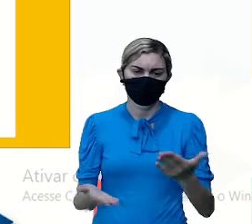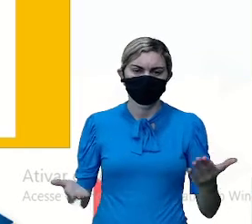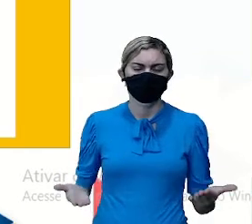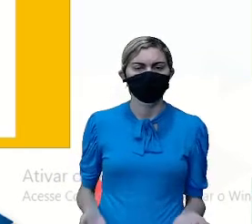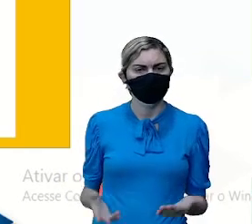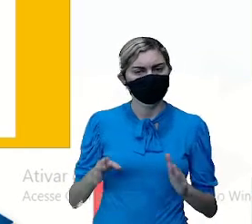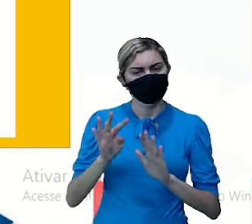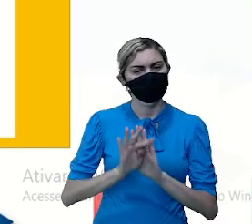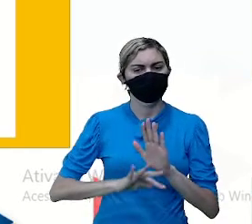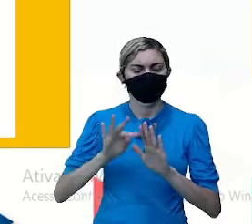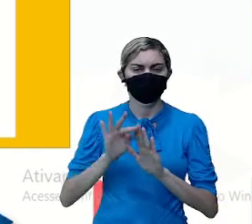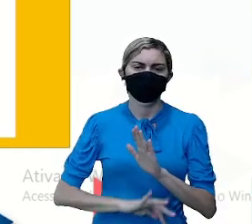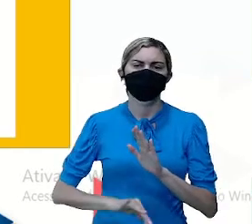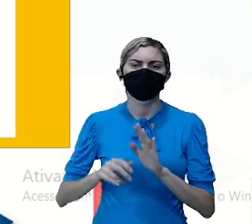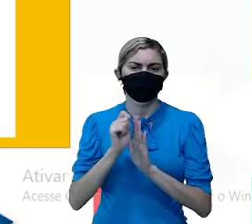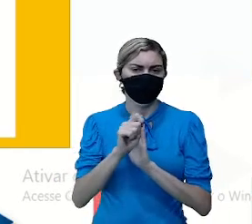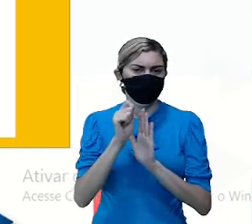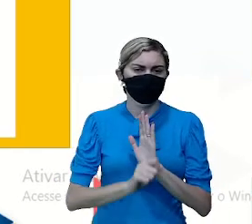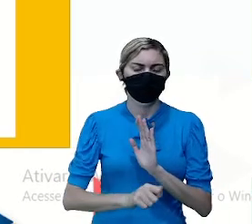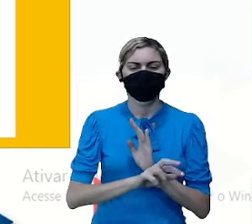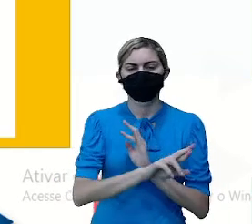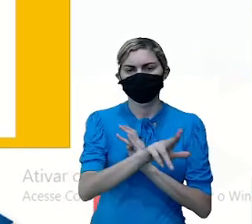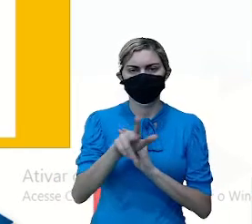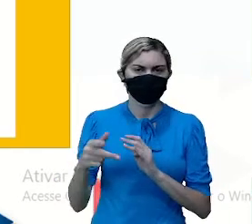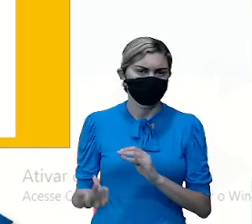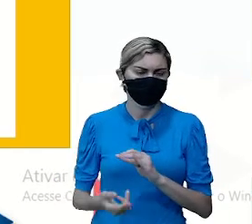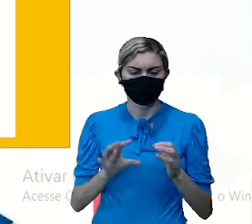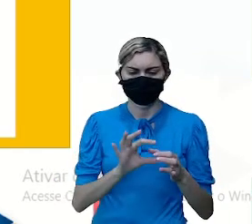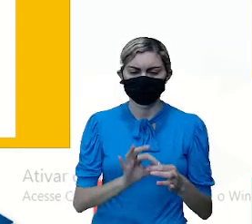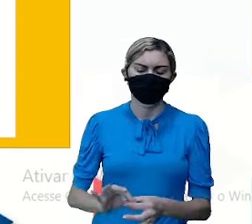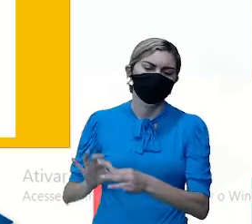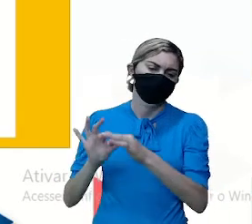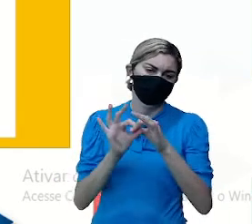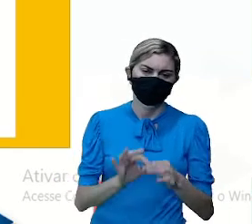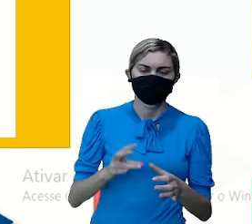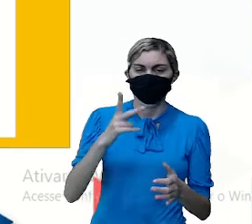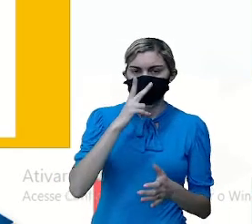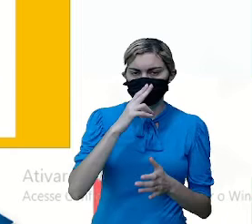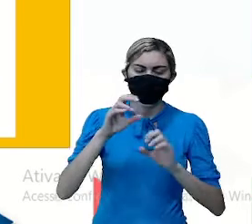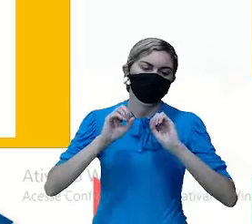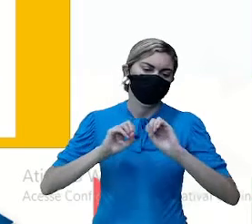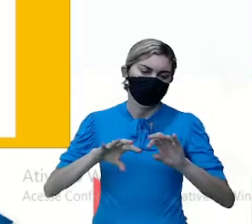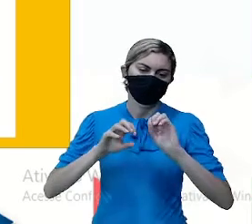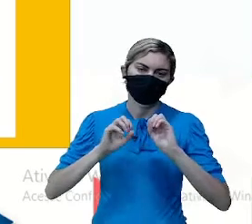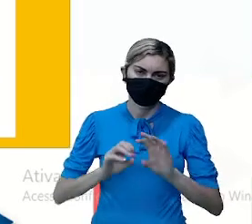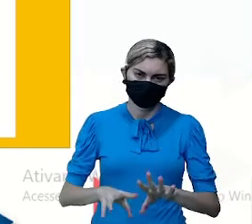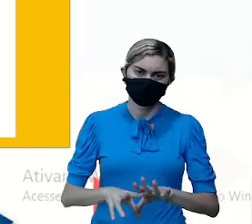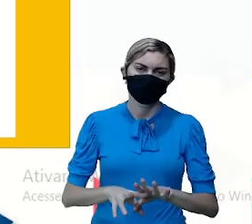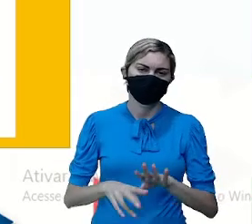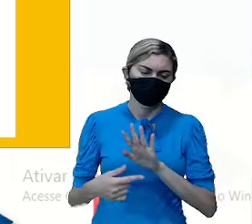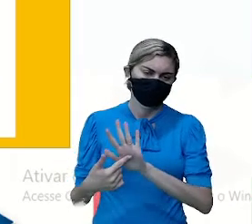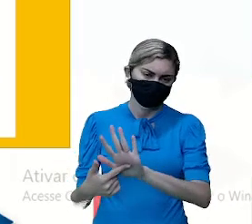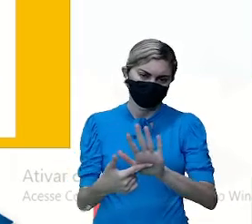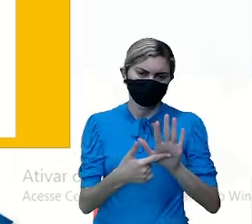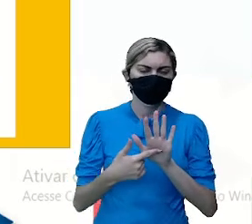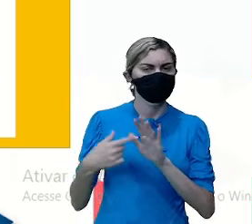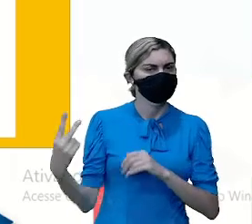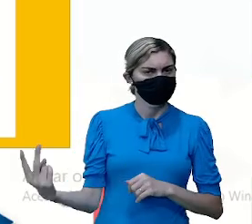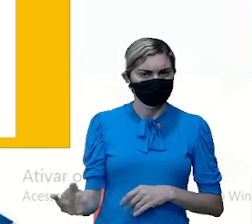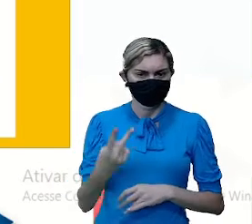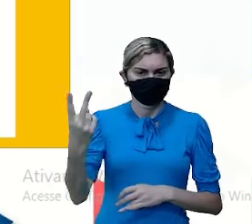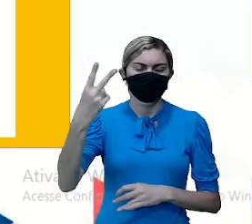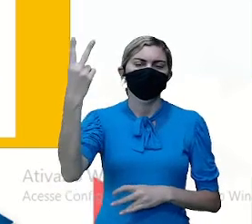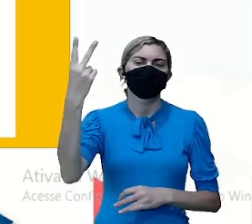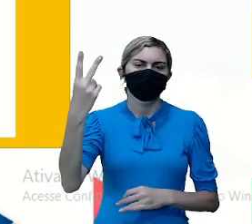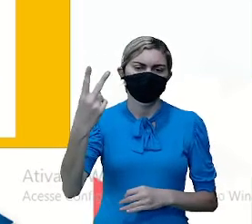seus textos escritos elementos que os unem em um mesmo ensinamento, apresentam valores comuns